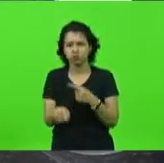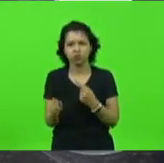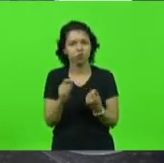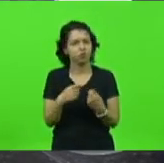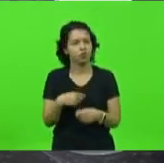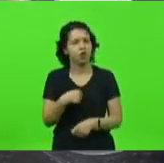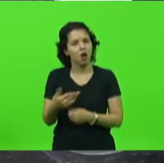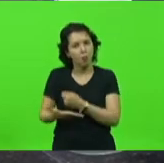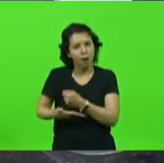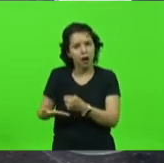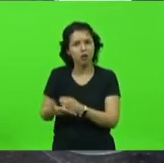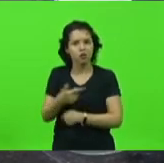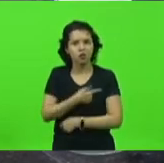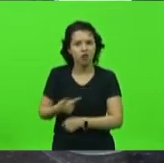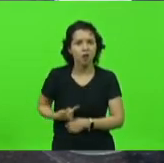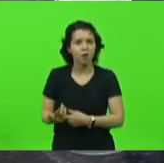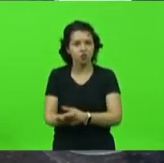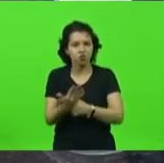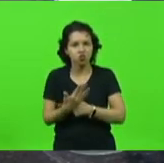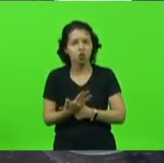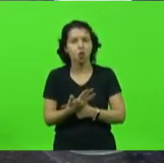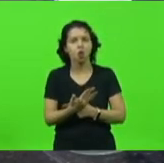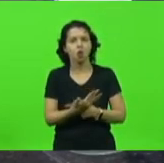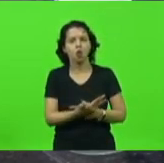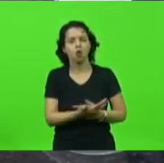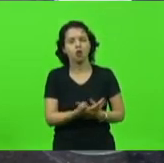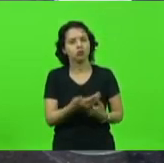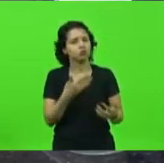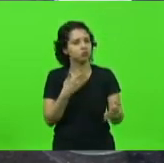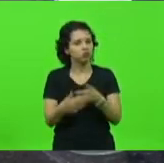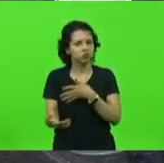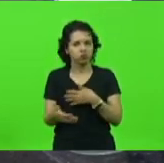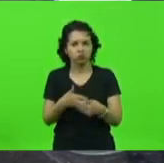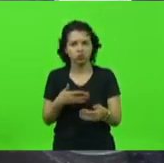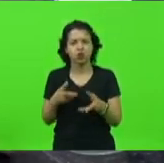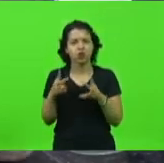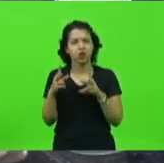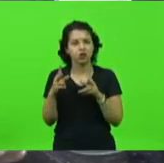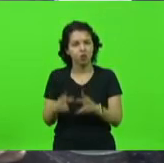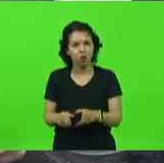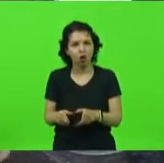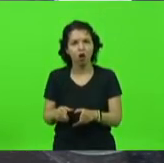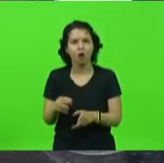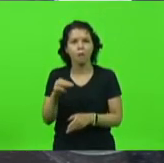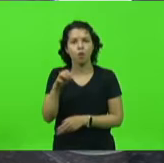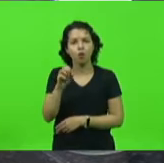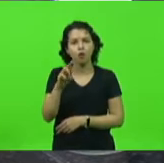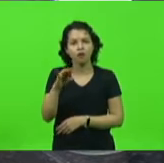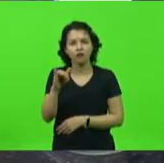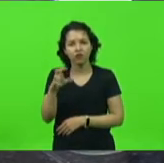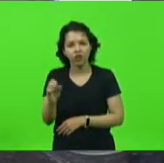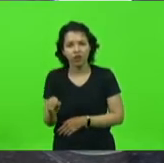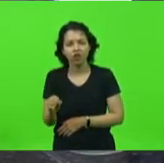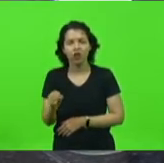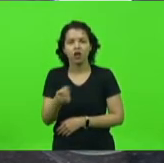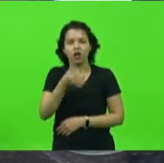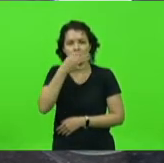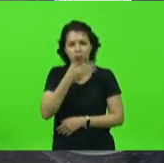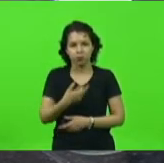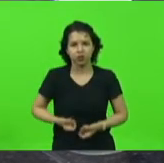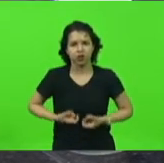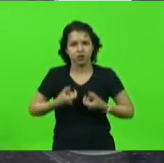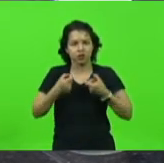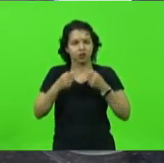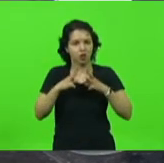governo, ele me ajudou com isso, com A, com B. Não tem, é igual uma morfina no câncer, ela não é a cura. Senhores, deixe esse legado à nossa segurança